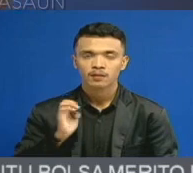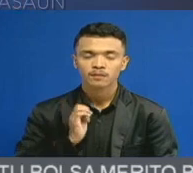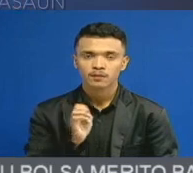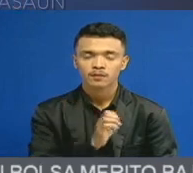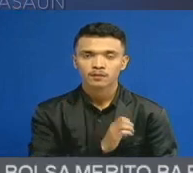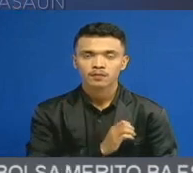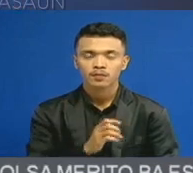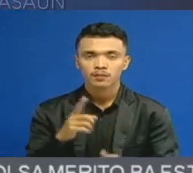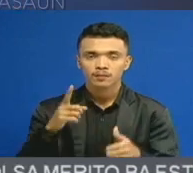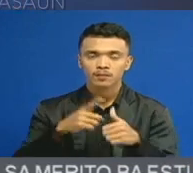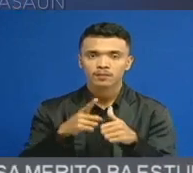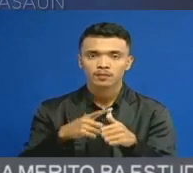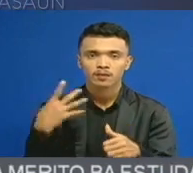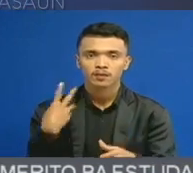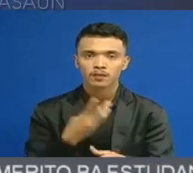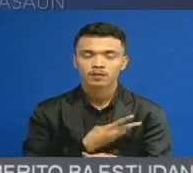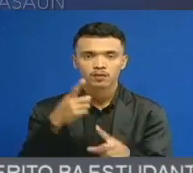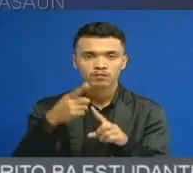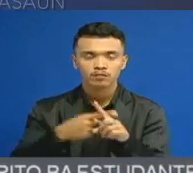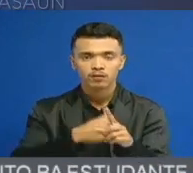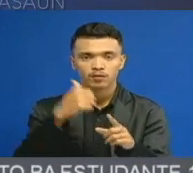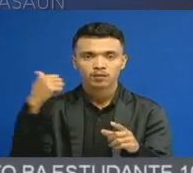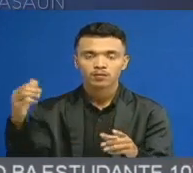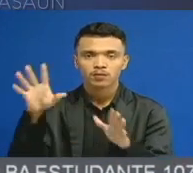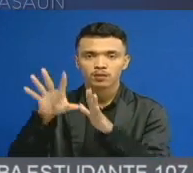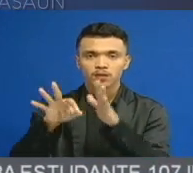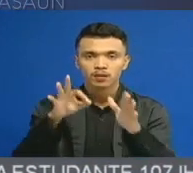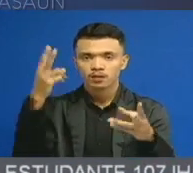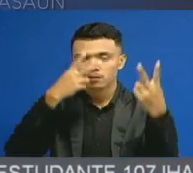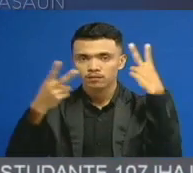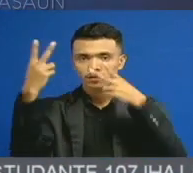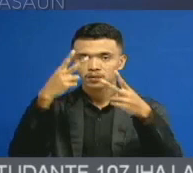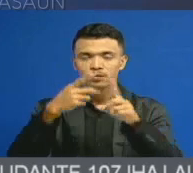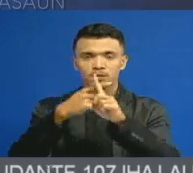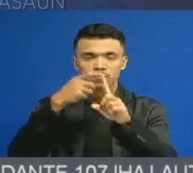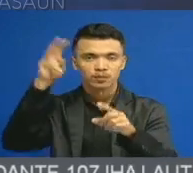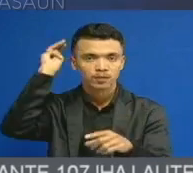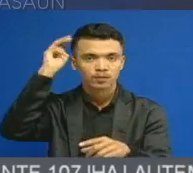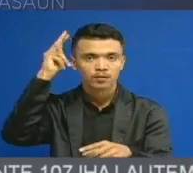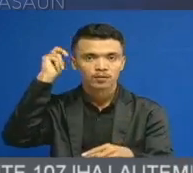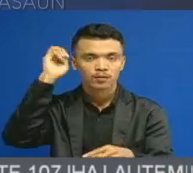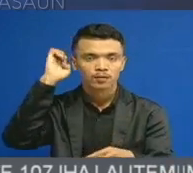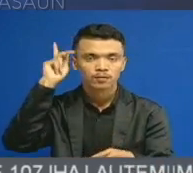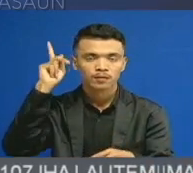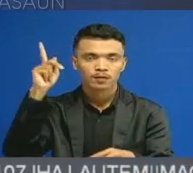embaixador. Primeiro tamba ita fulano coto que se la sala ita retam visita o si ministra negócio estrangeiro né.